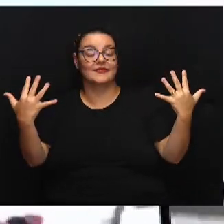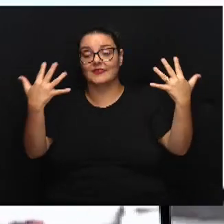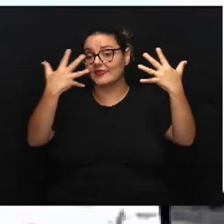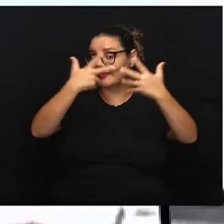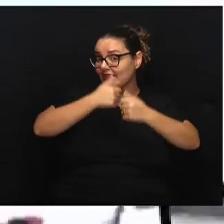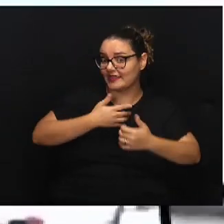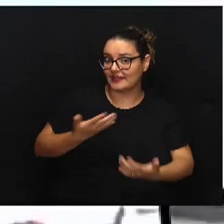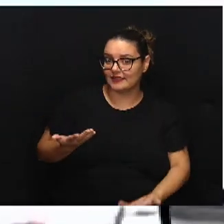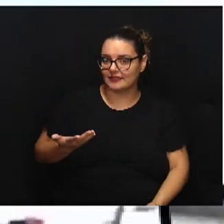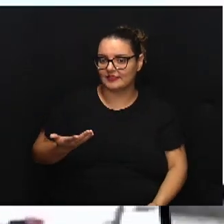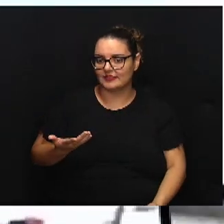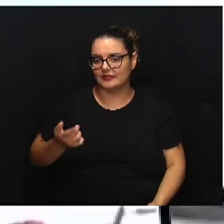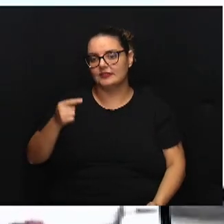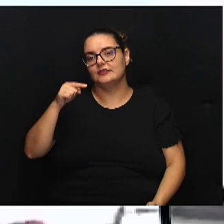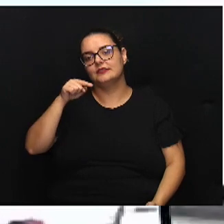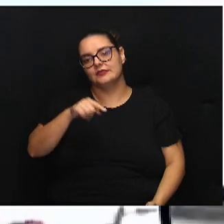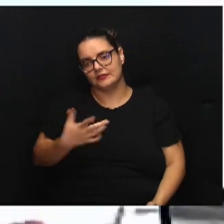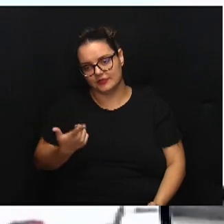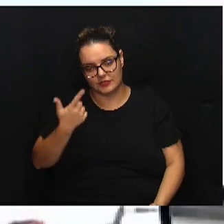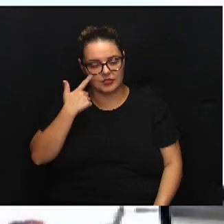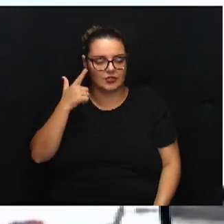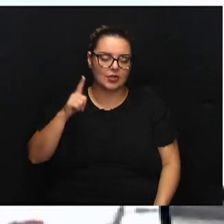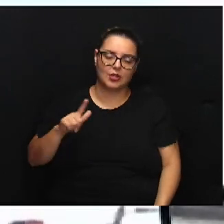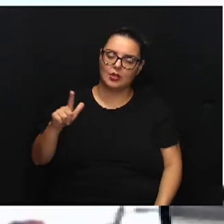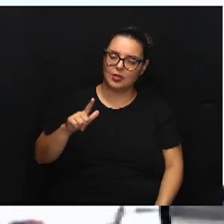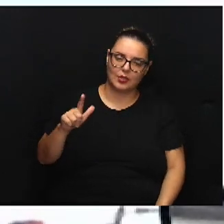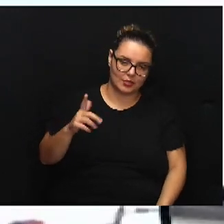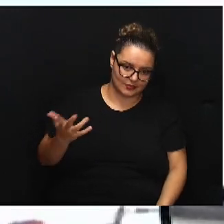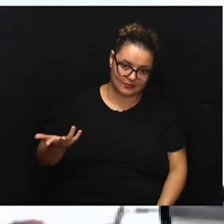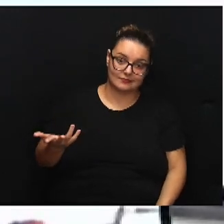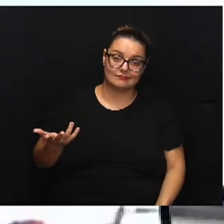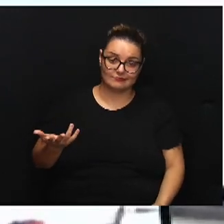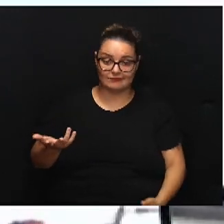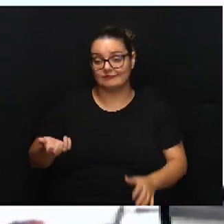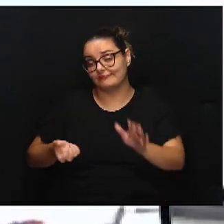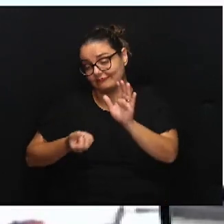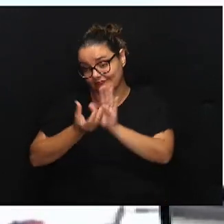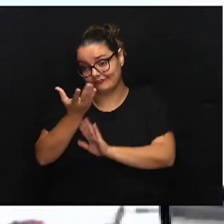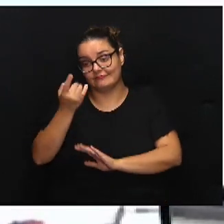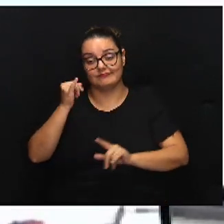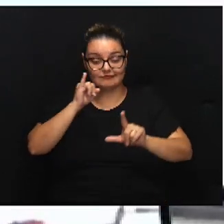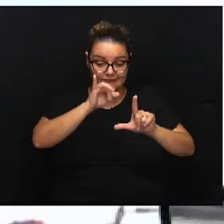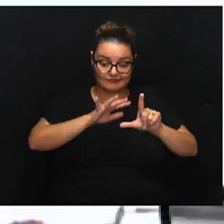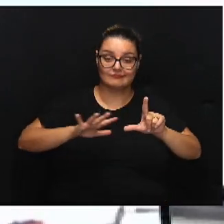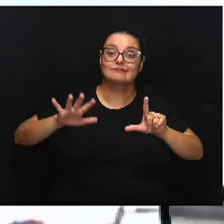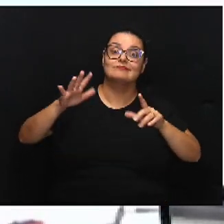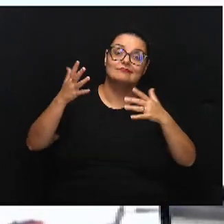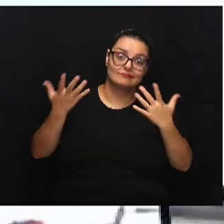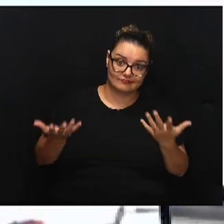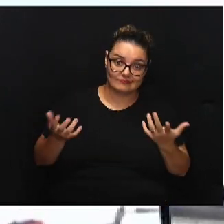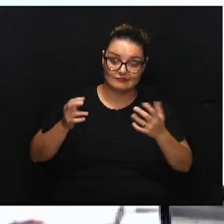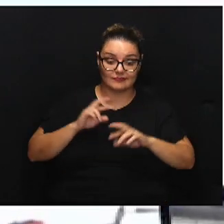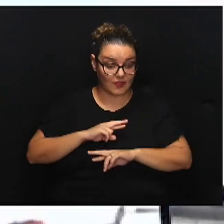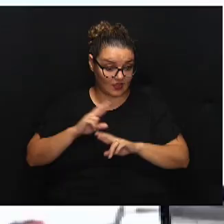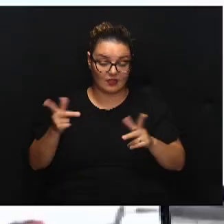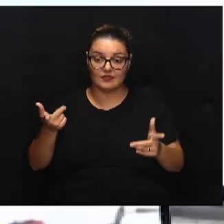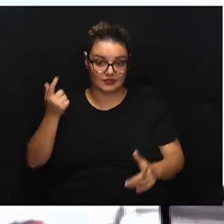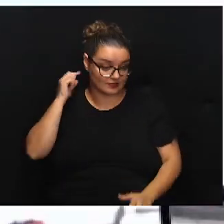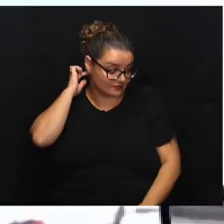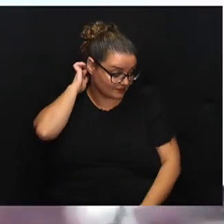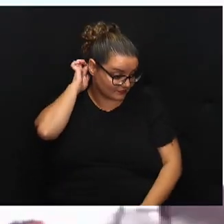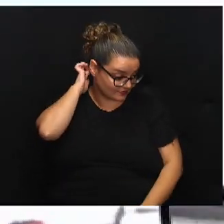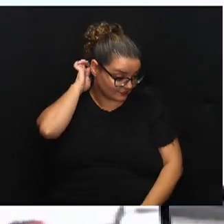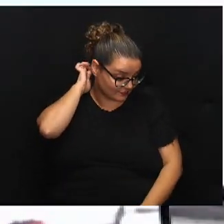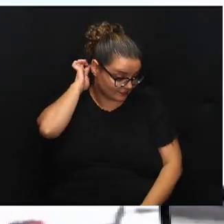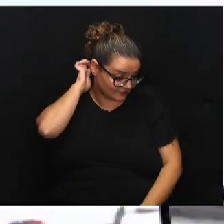bonito, isto está, obviamente, criando já essa imagem de diferenciação. Então, uma